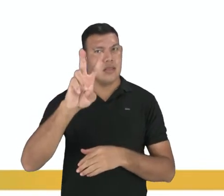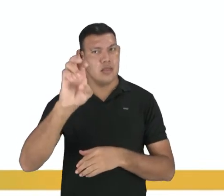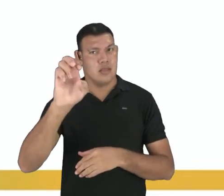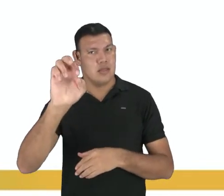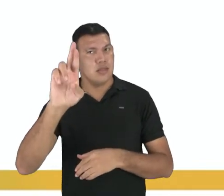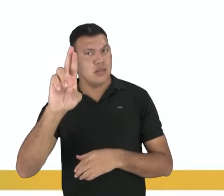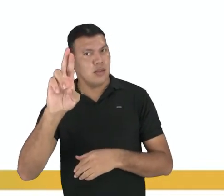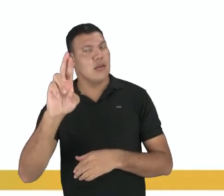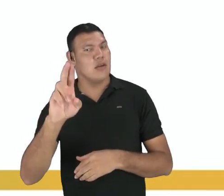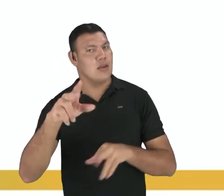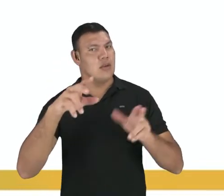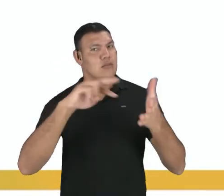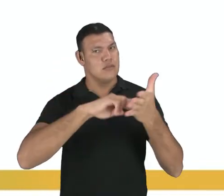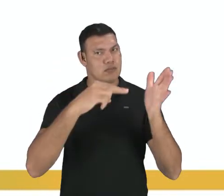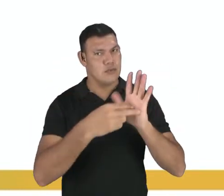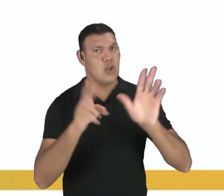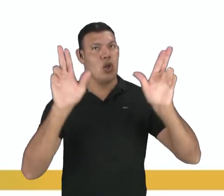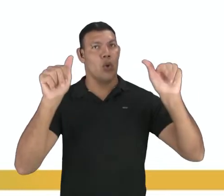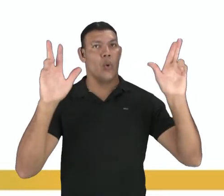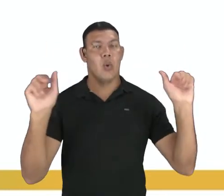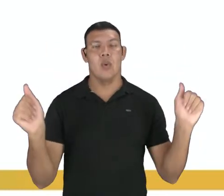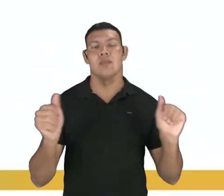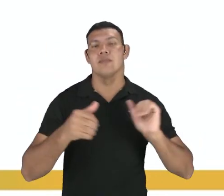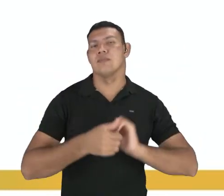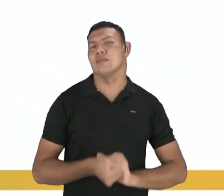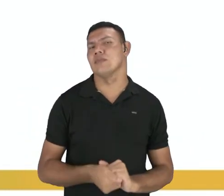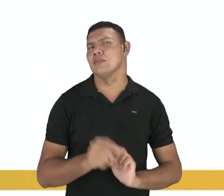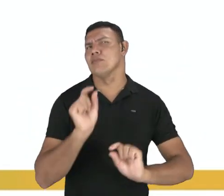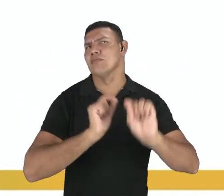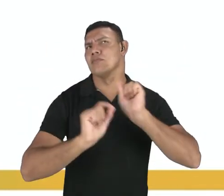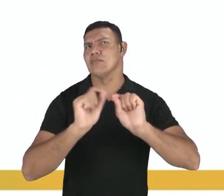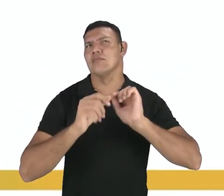nunca, né? Nunca